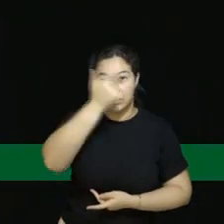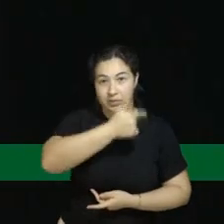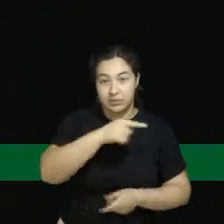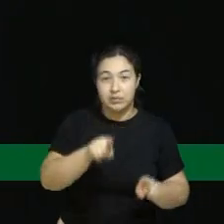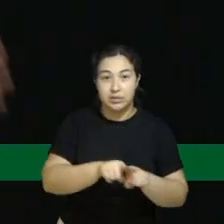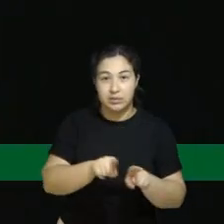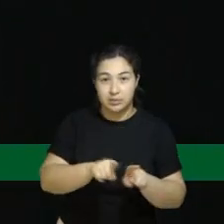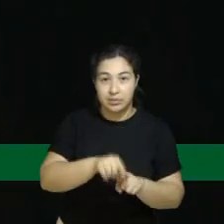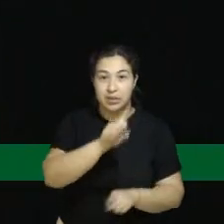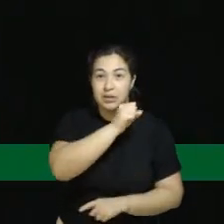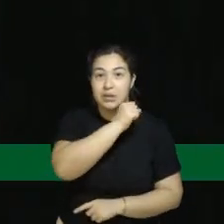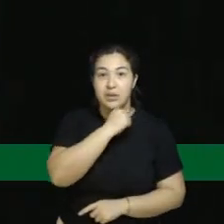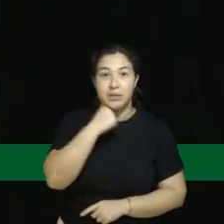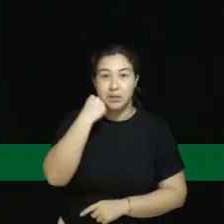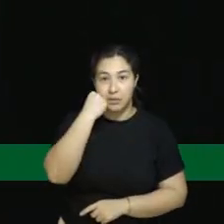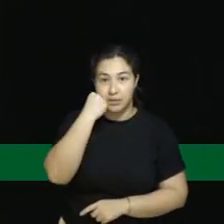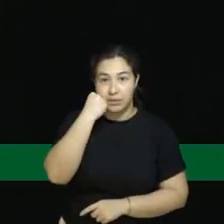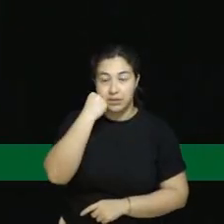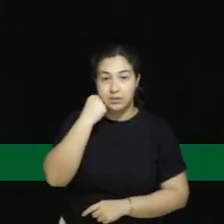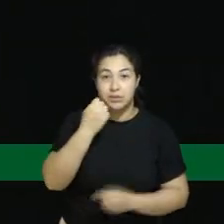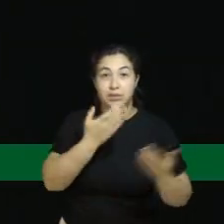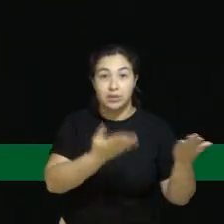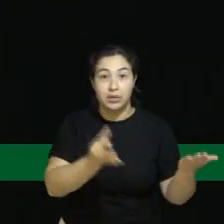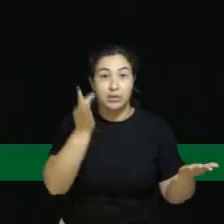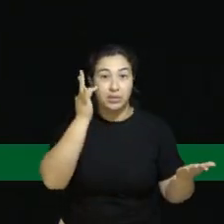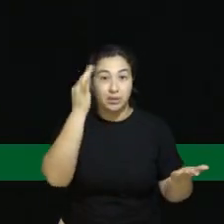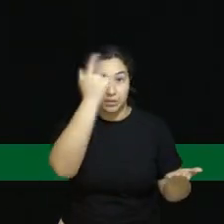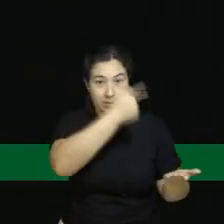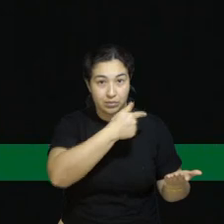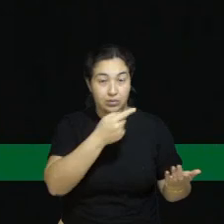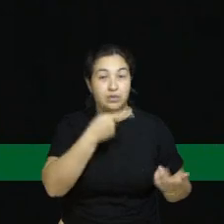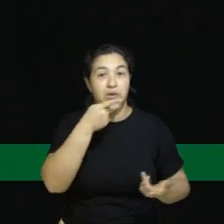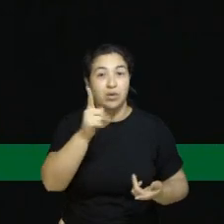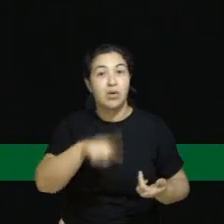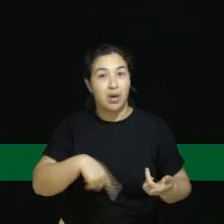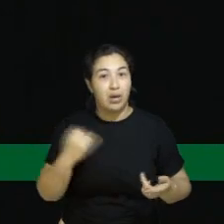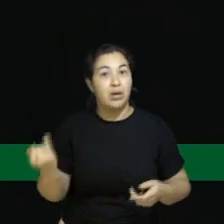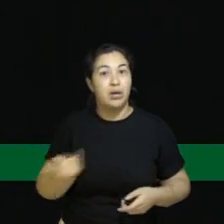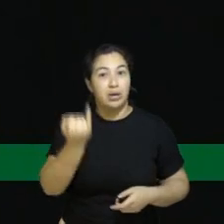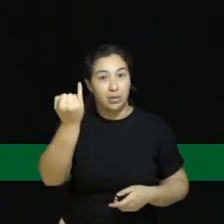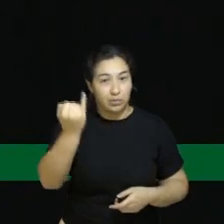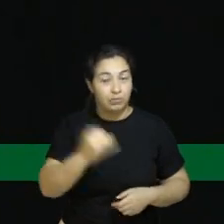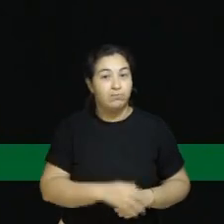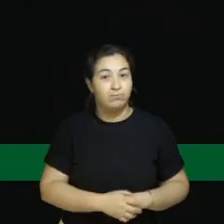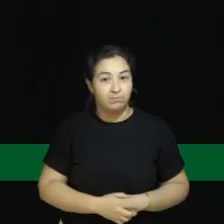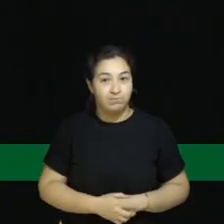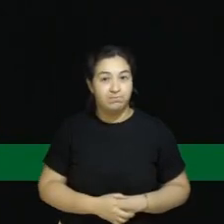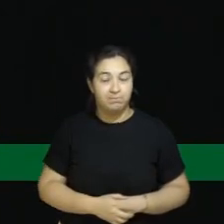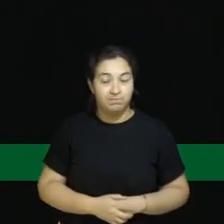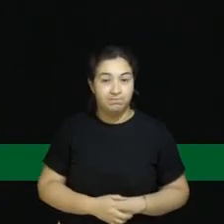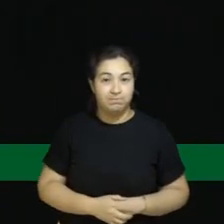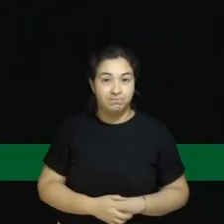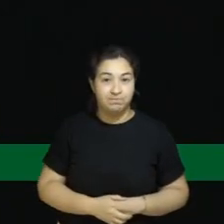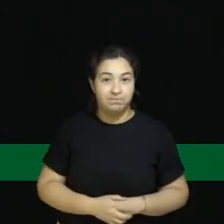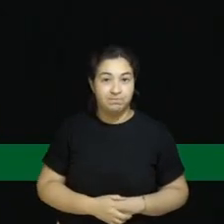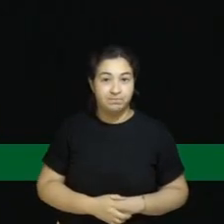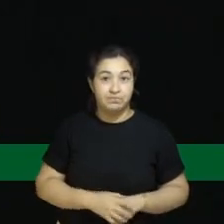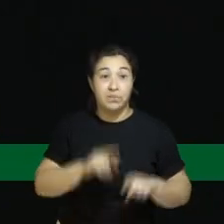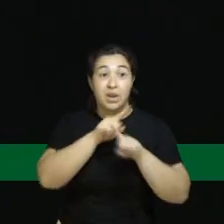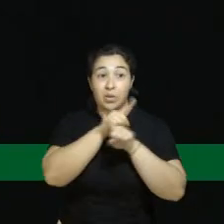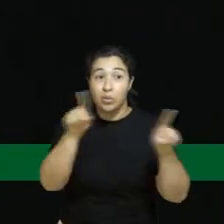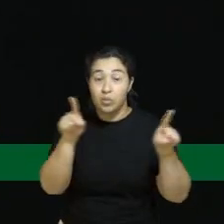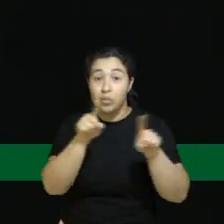Massocco, com relação ao Fabiano da Luz, a importância e o tamanho das acusações,